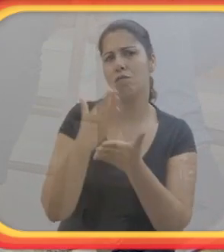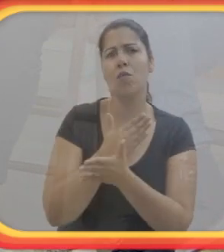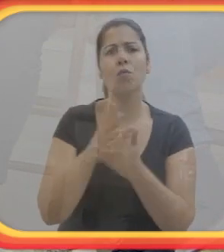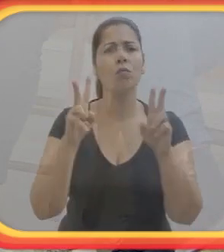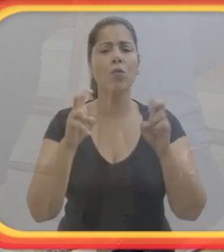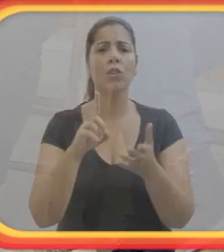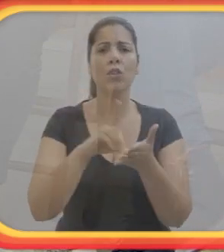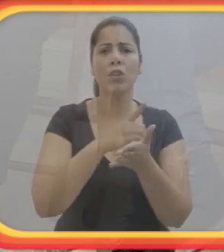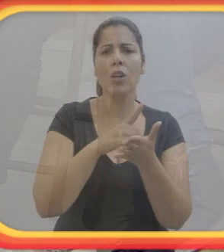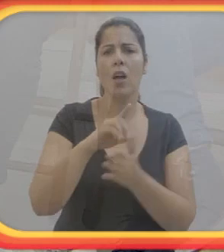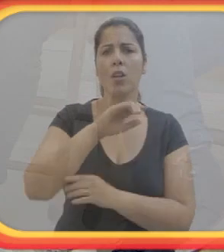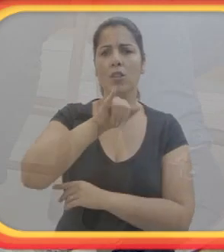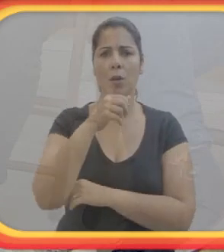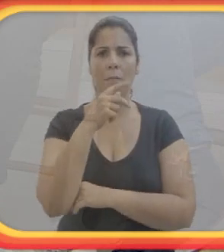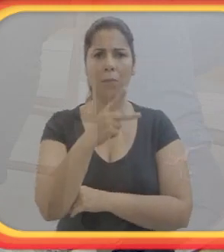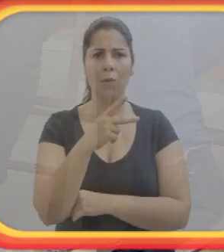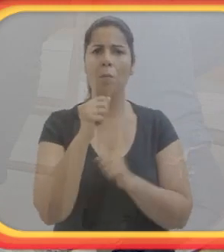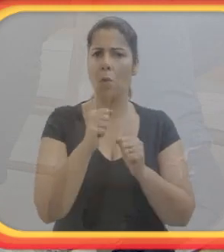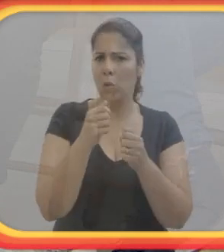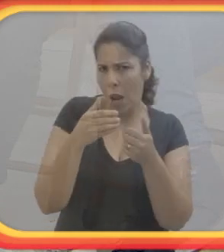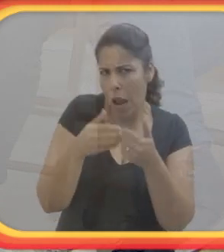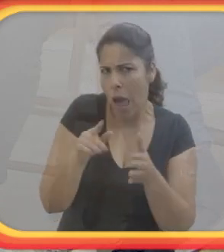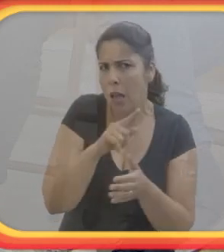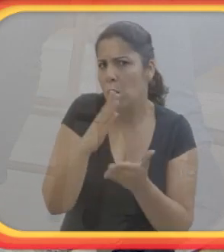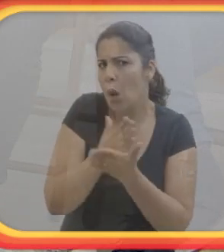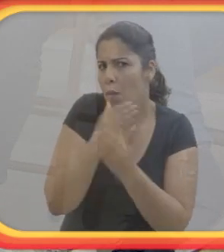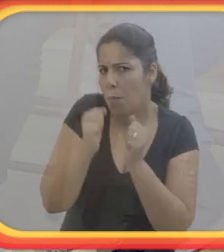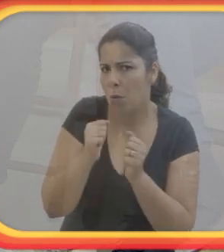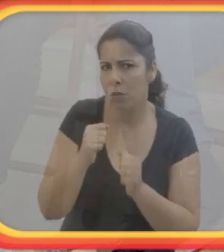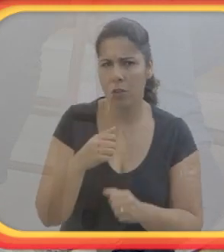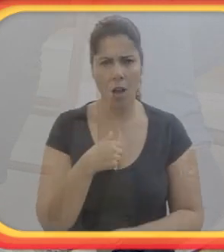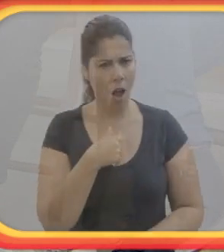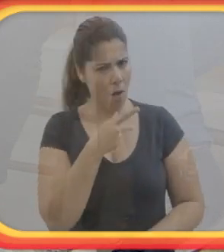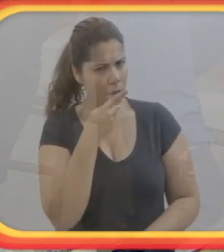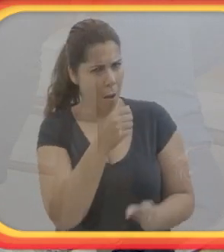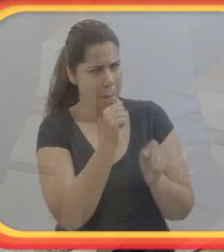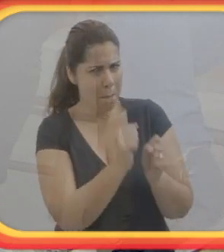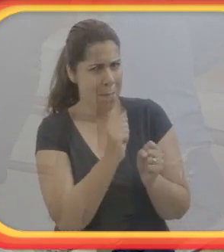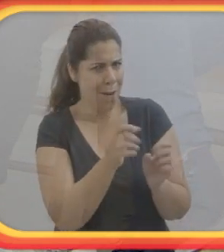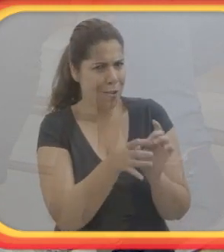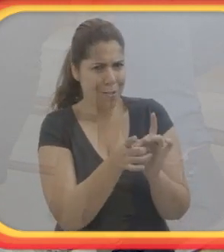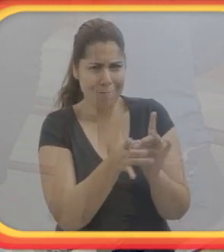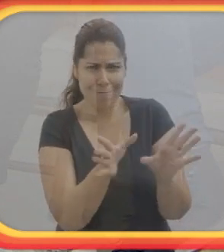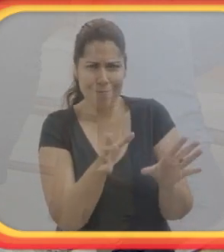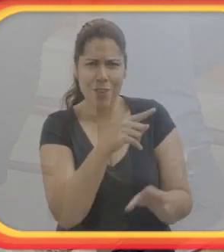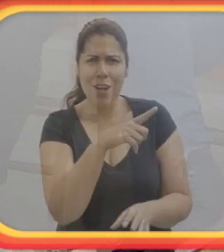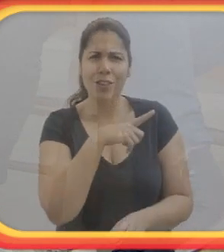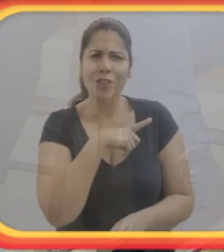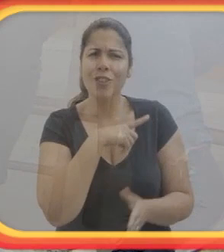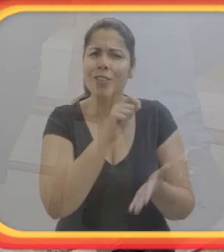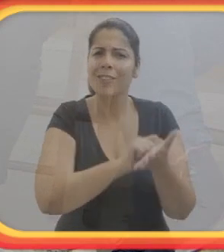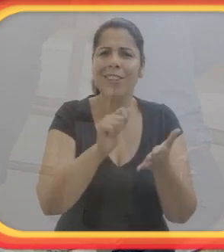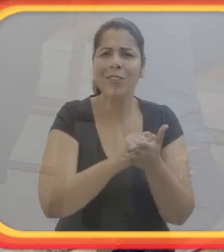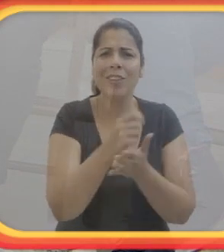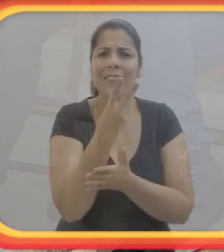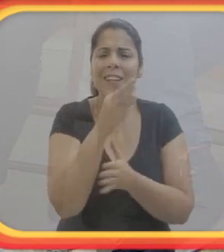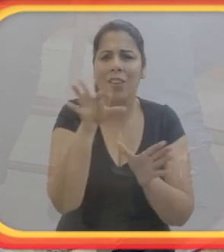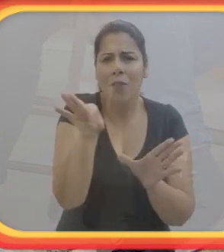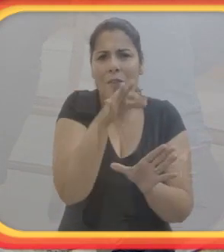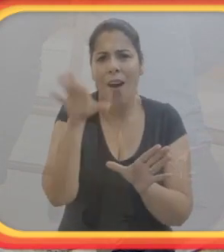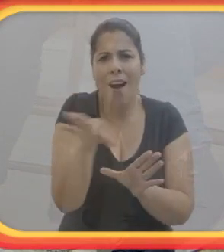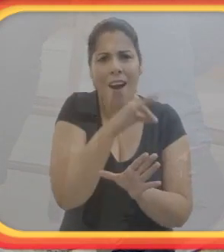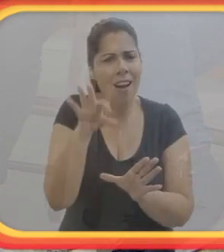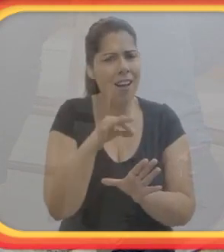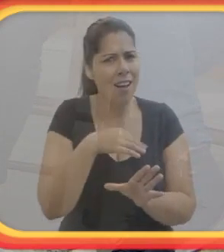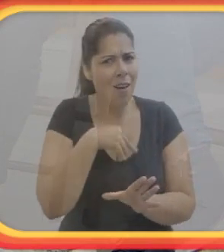falou, eu também quero lançar um livro. E eu vou lançar um livro, o Diário do JP. Posso lançar um livro? Eu falei, pode, mas só que ele tinha escrito umas